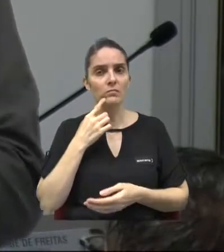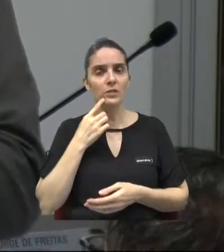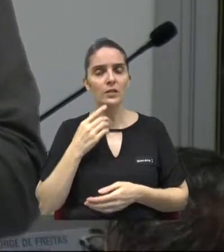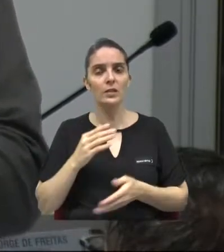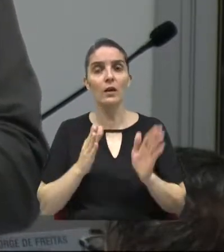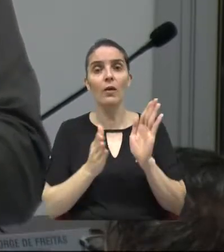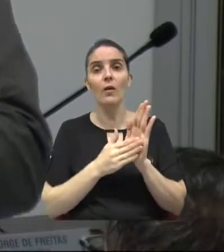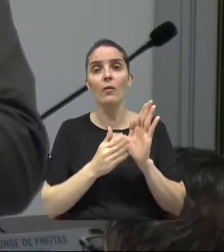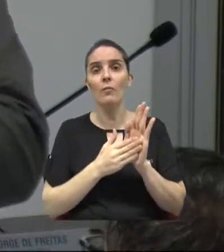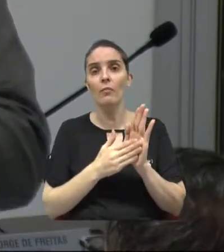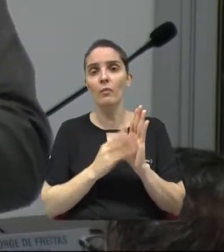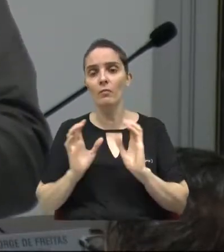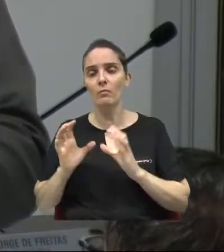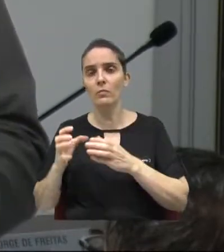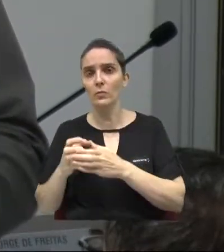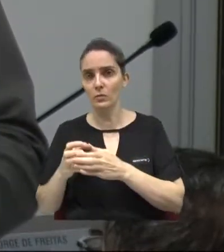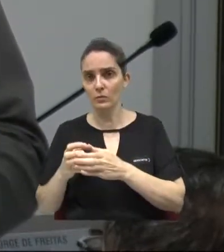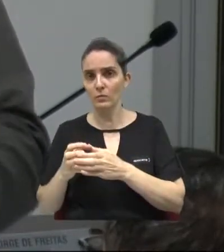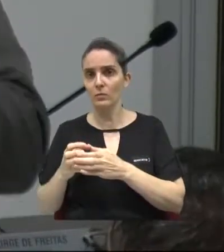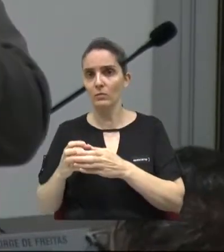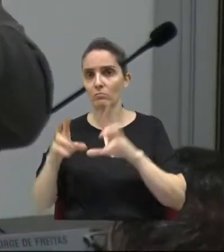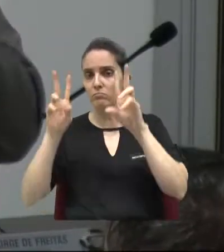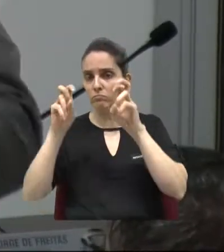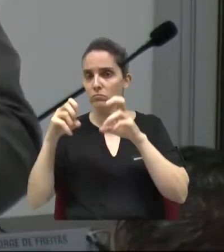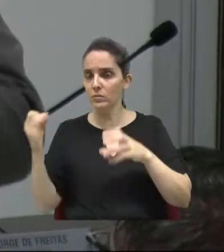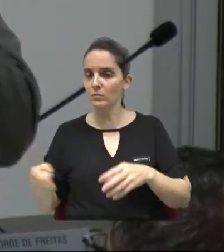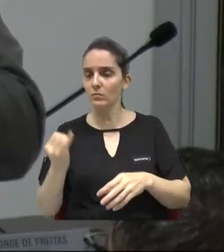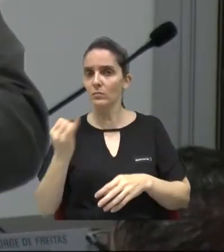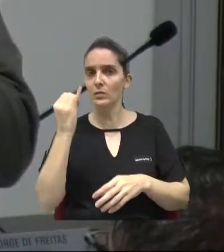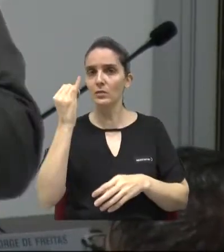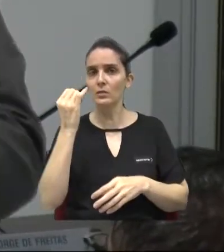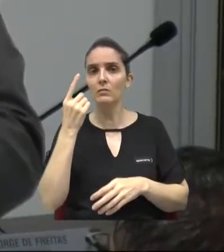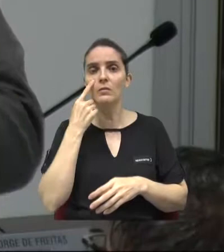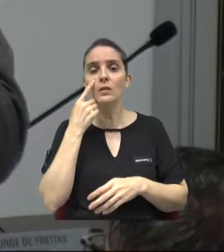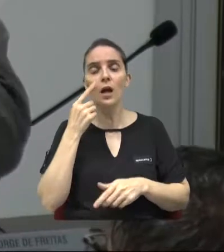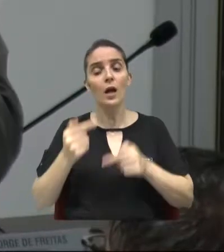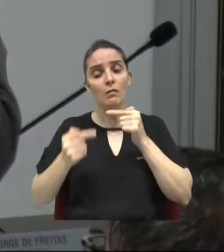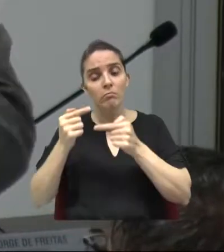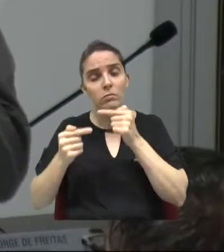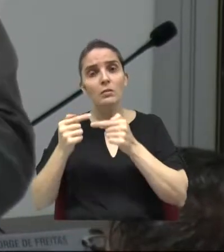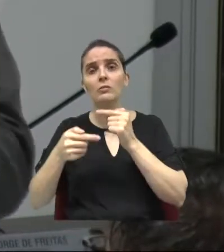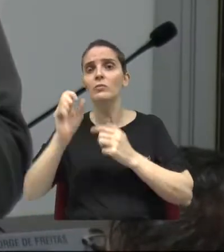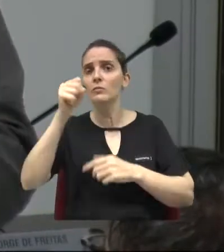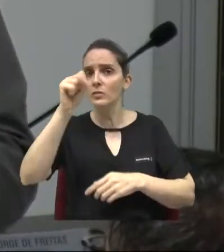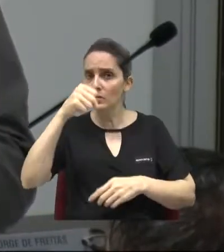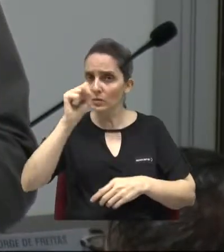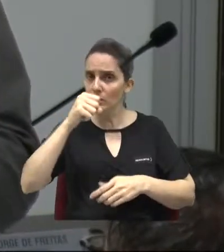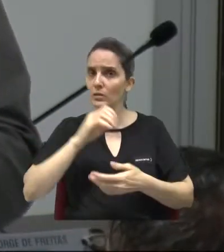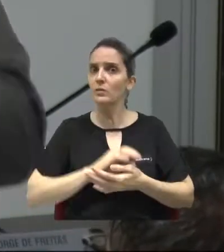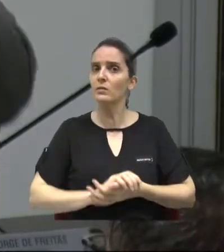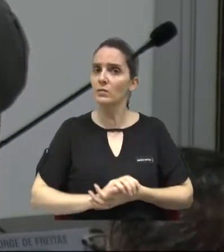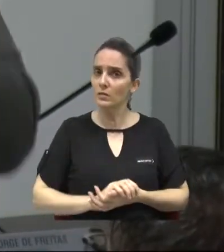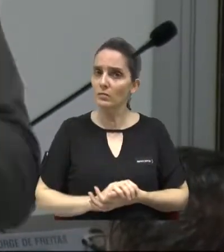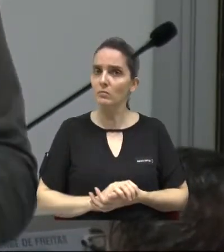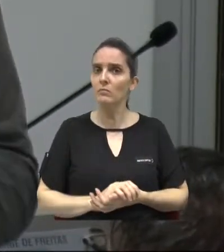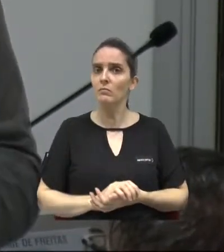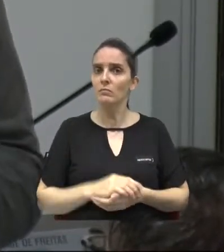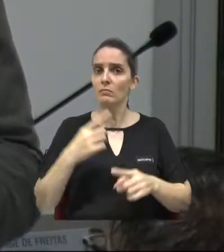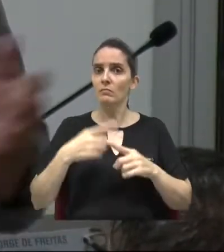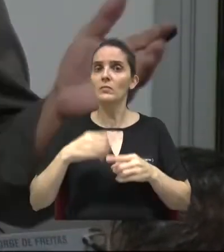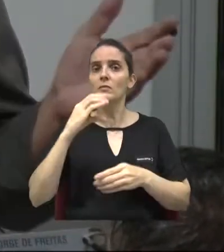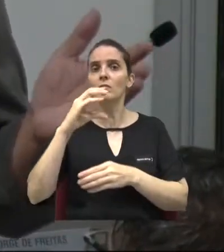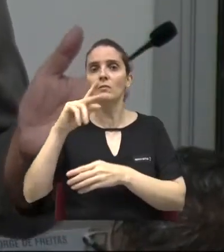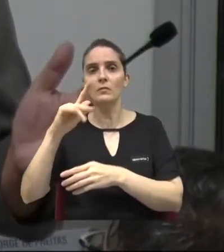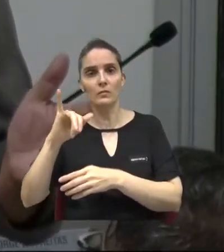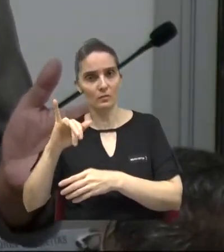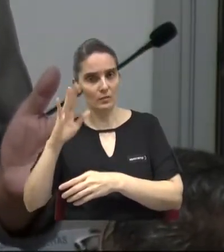propor uma comissão de assuntos relevantes, para que nós possamos discutir, sim, sobre a intervenção nessa casa. Como tem uma CPI, e